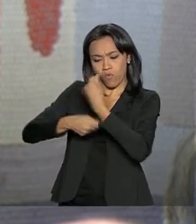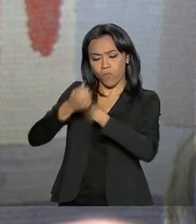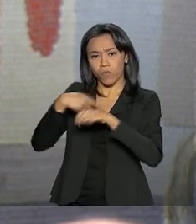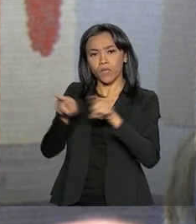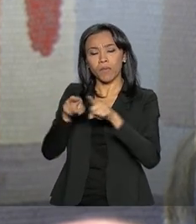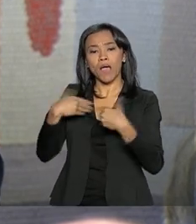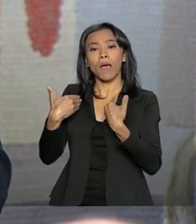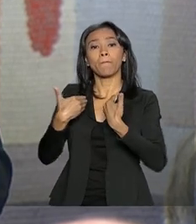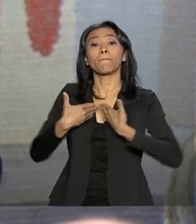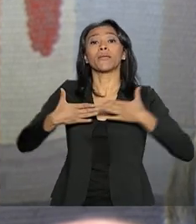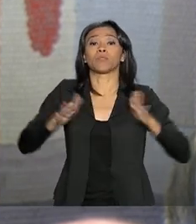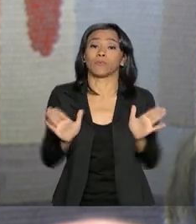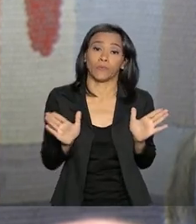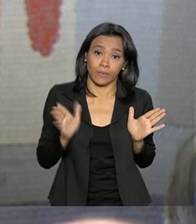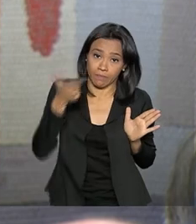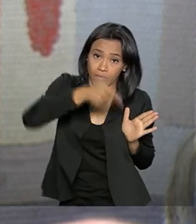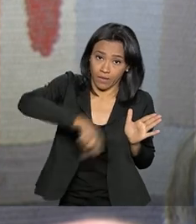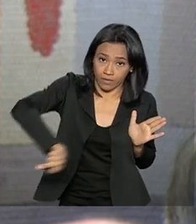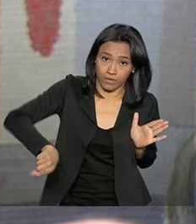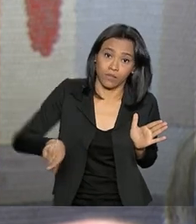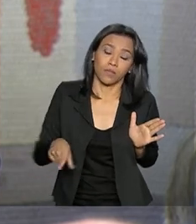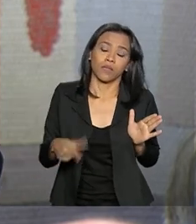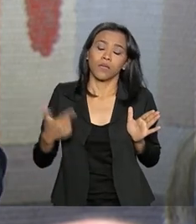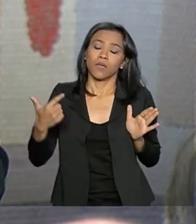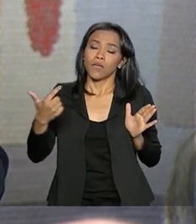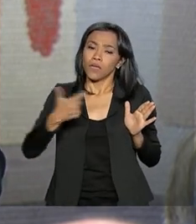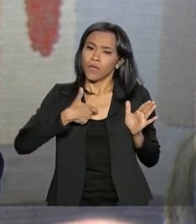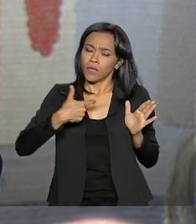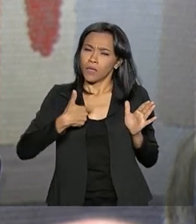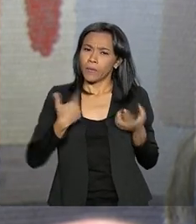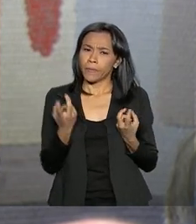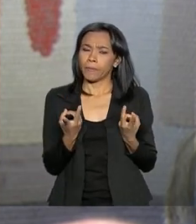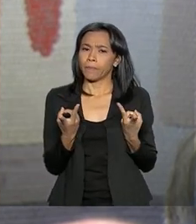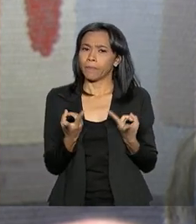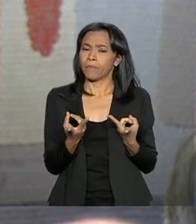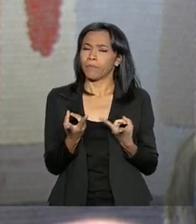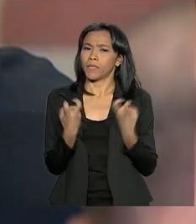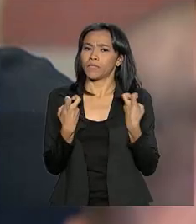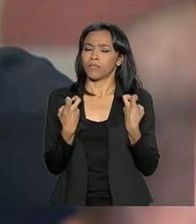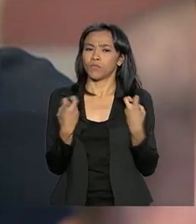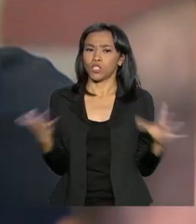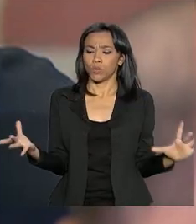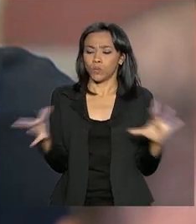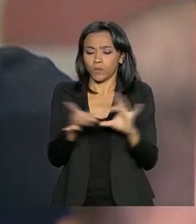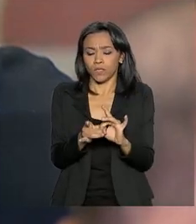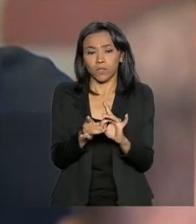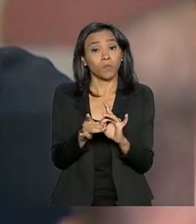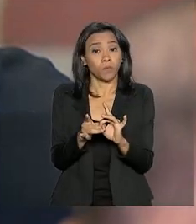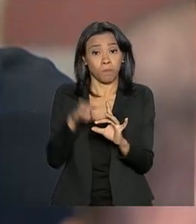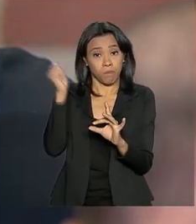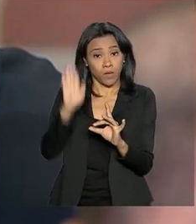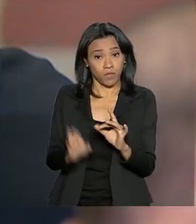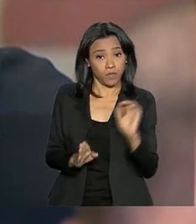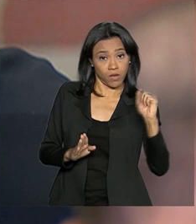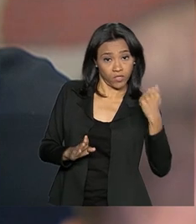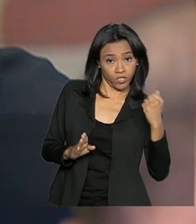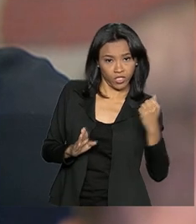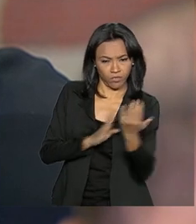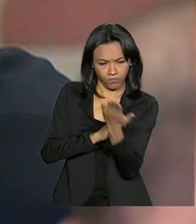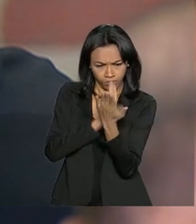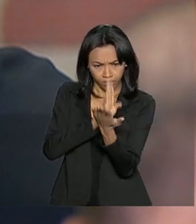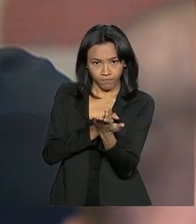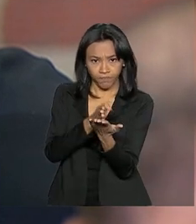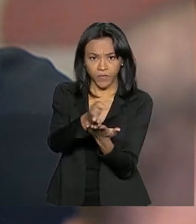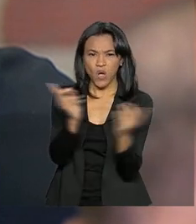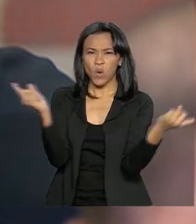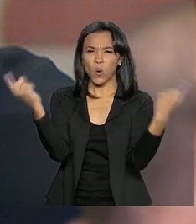vez maior. Percebo ainda, ao unir o Brasil e a Argentina, a firme determinação em dar